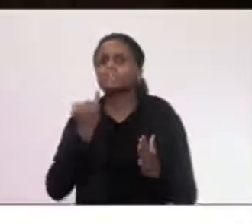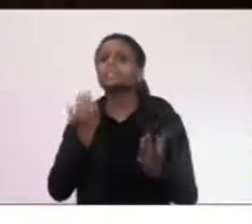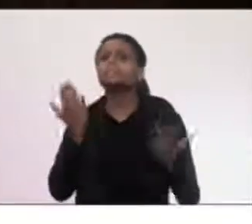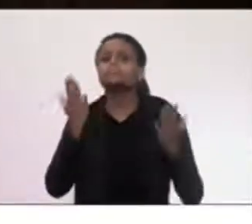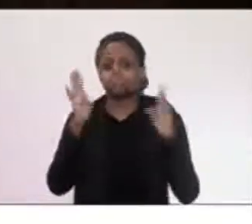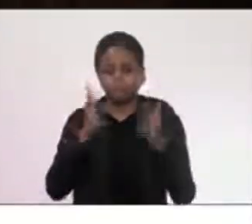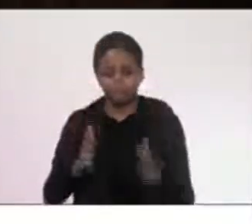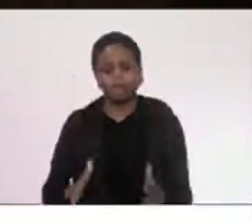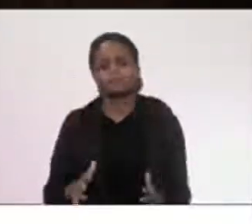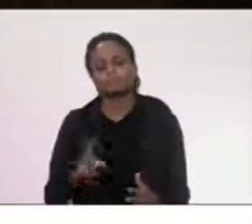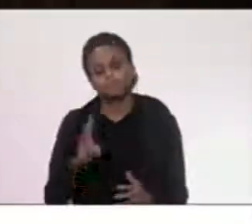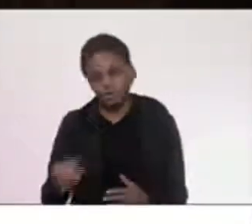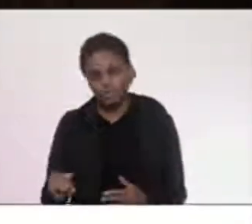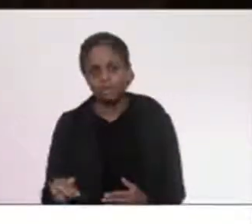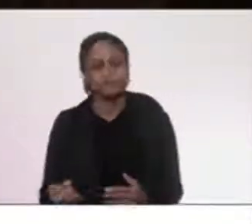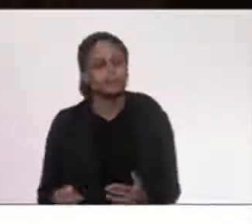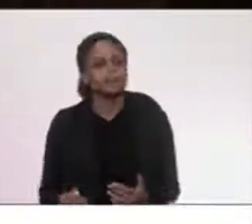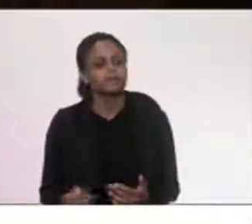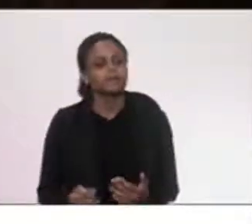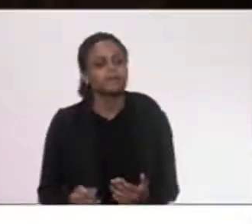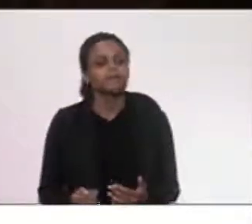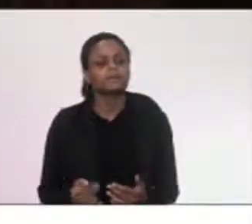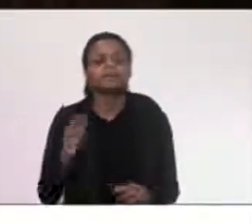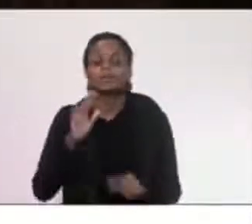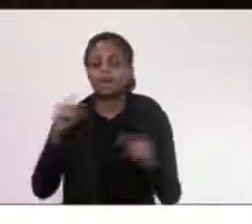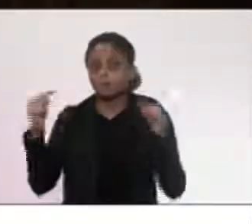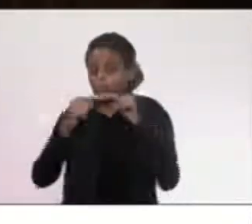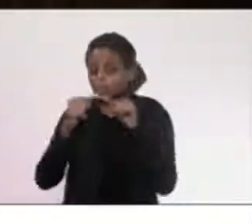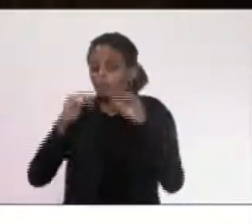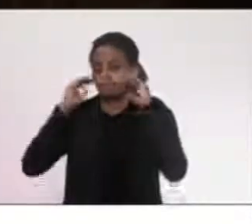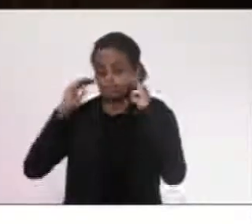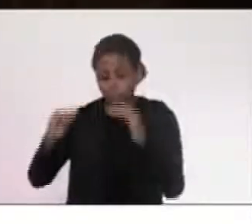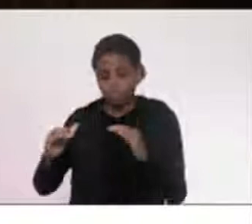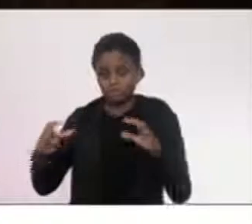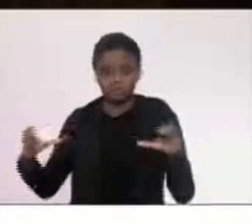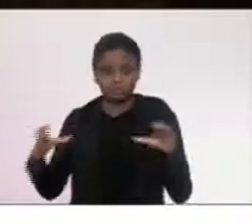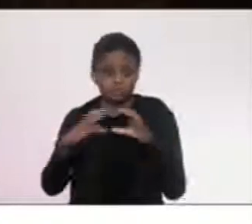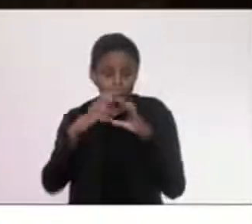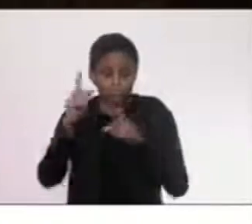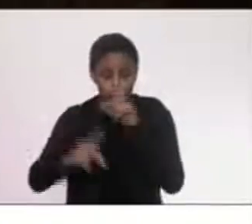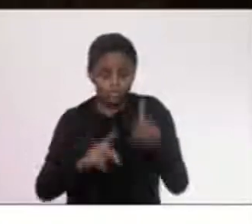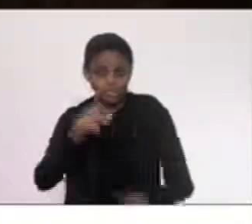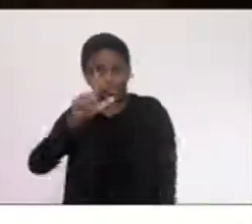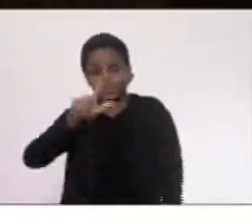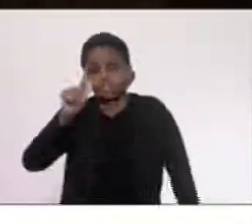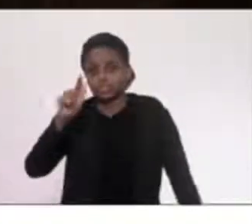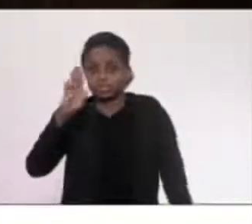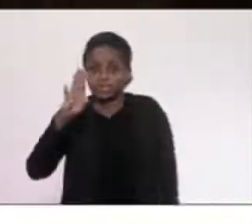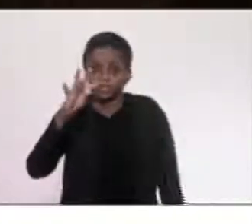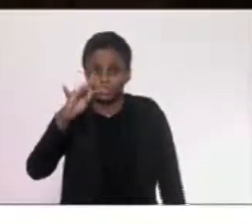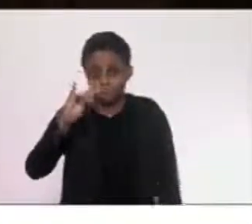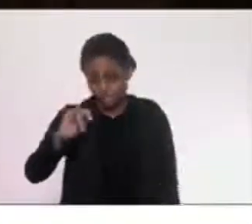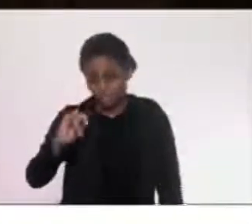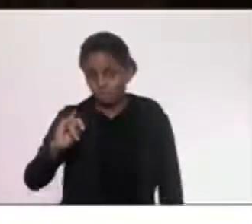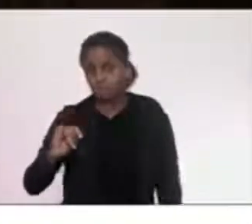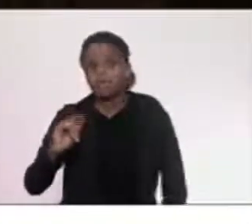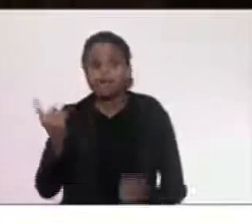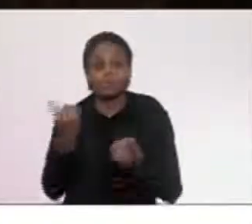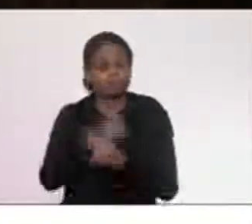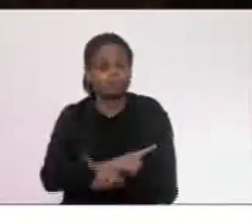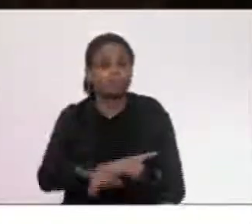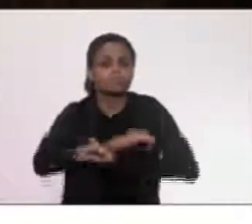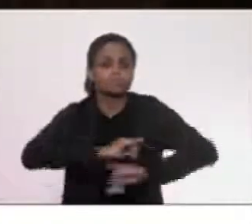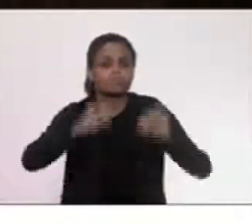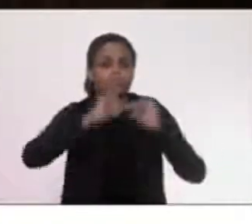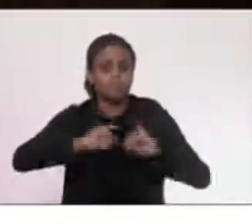vanguarda no que diz respeito aos direitos da população LGBTI. Ao contrário da publicidade do governo estadual, sim,